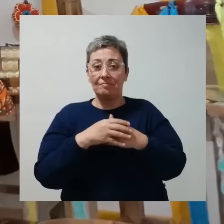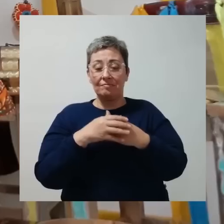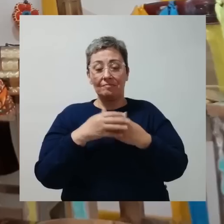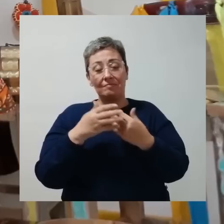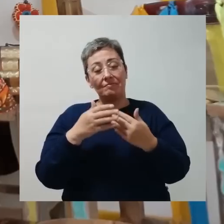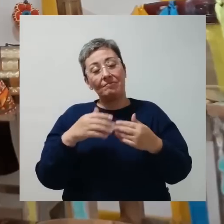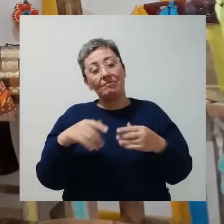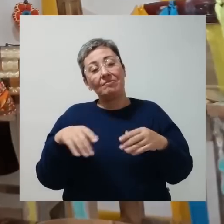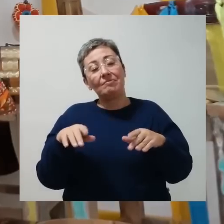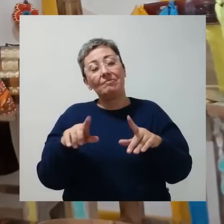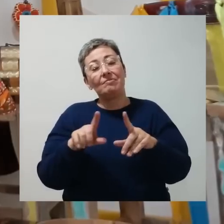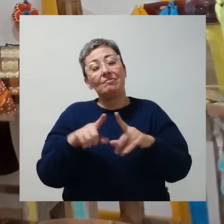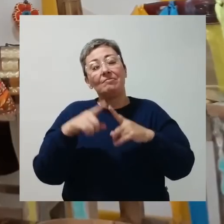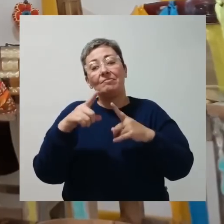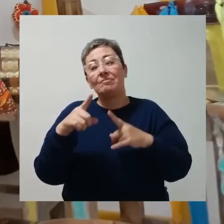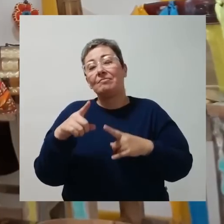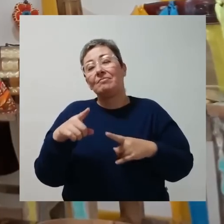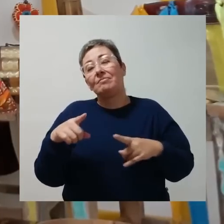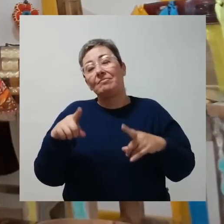alecrim.